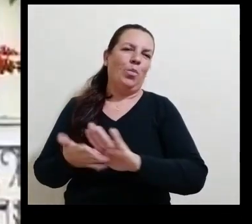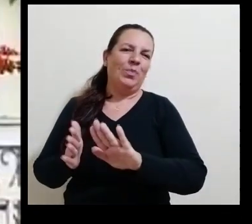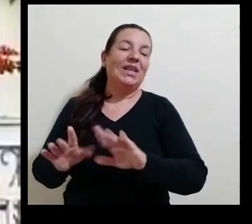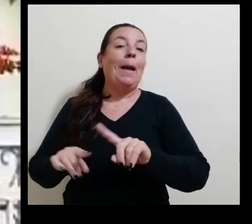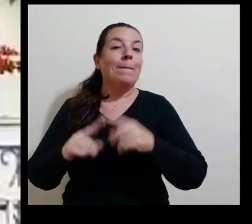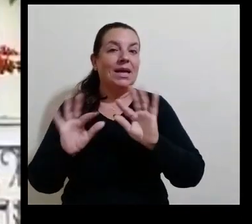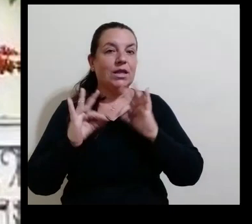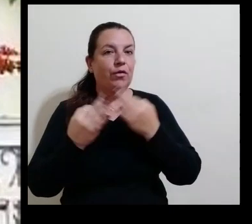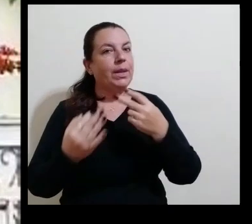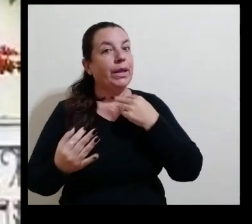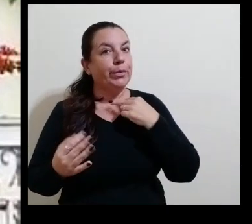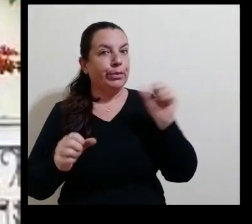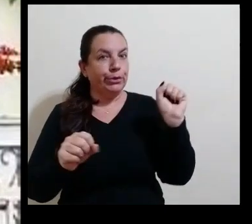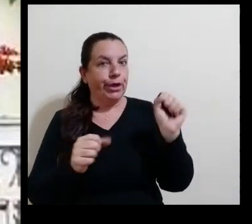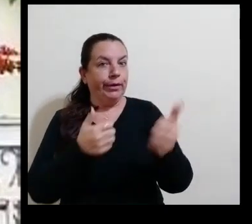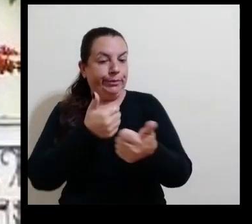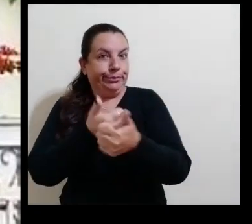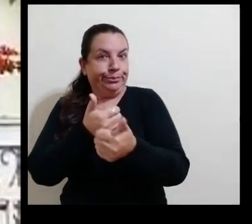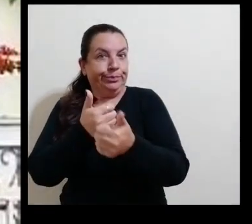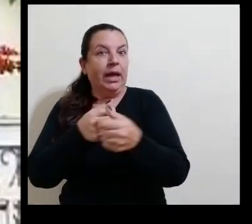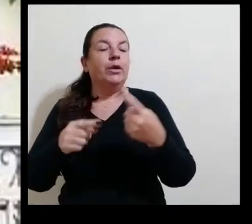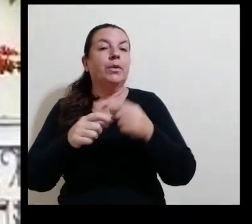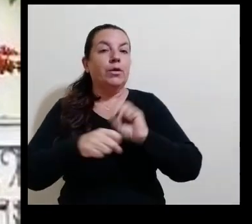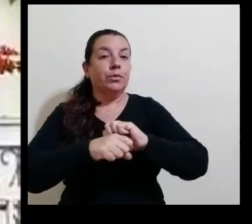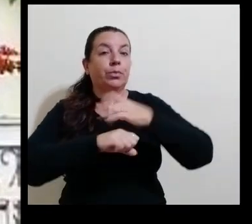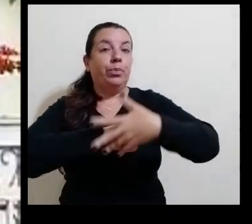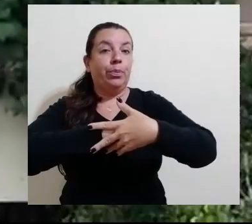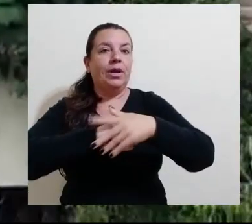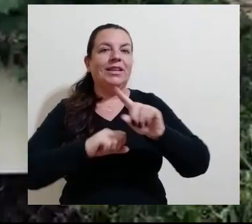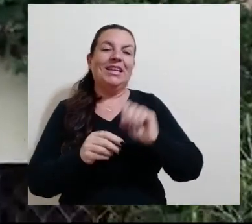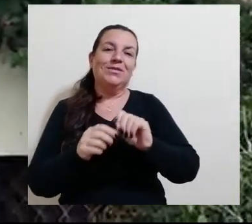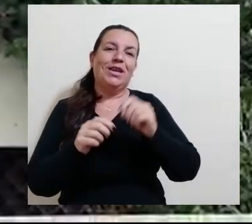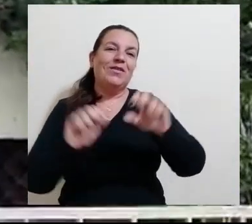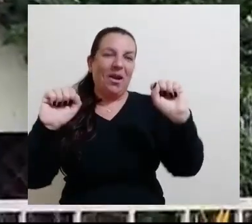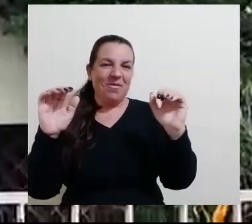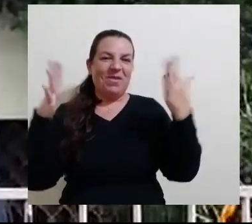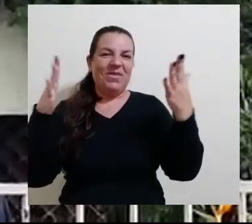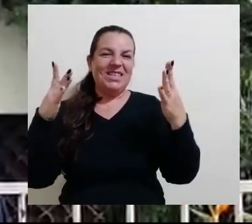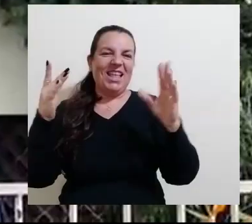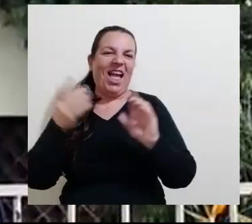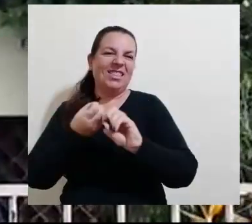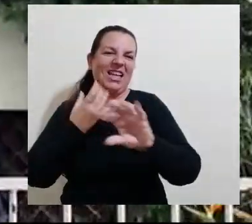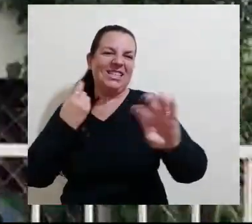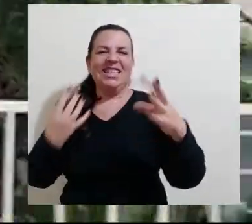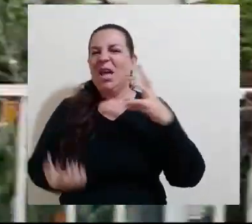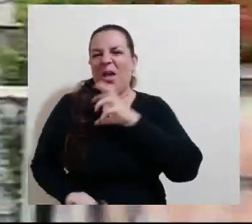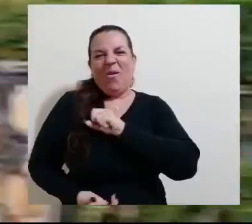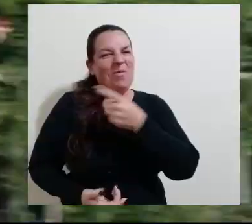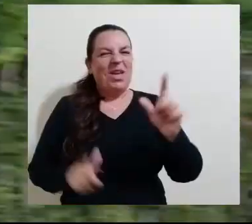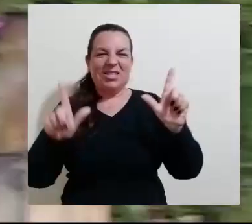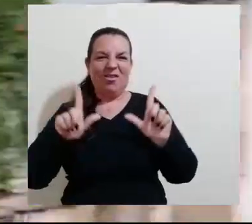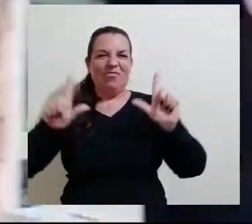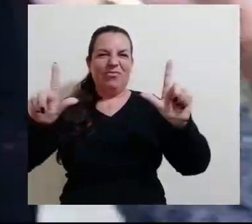o óbvio mas a família não podia chegar muito perto por conta do coronavírus que que eles fizeram fizeram uma festa a distância e eu